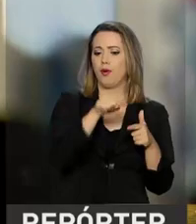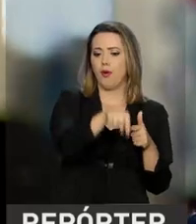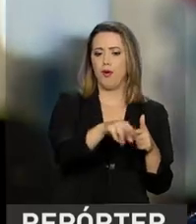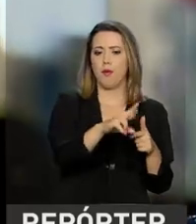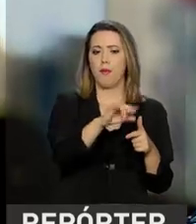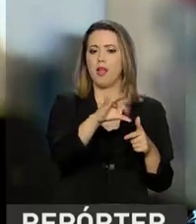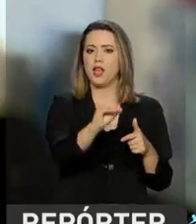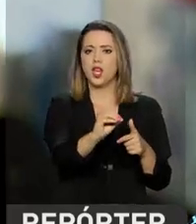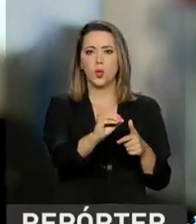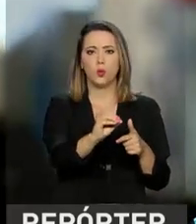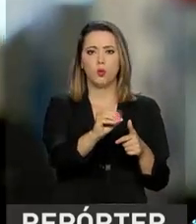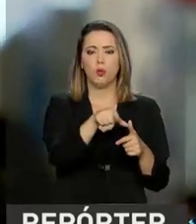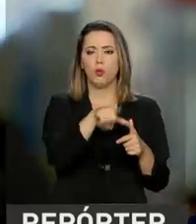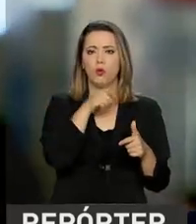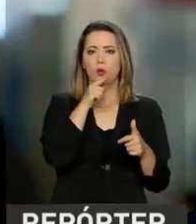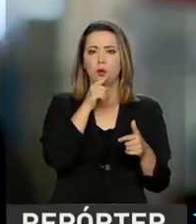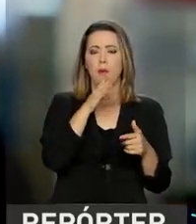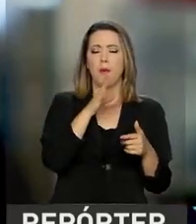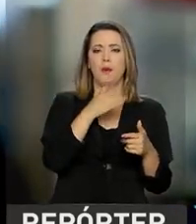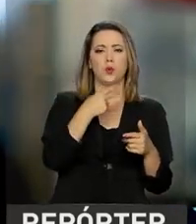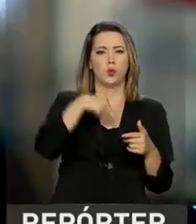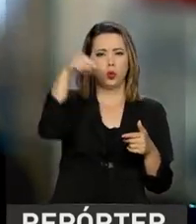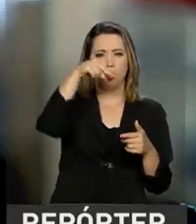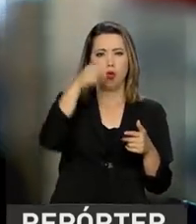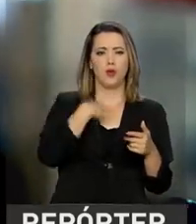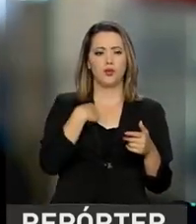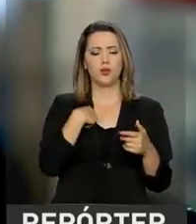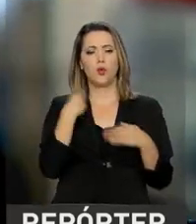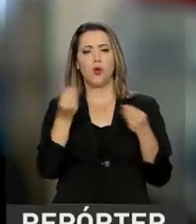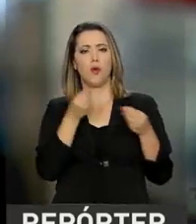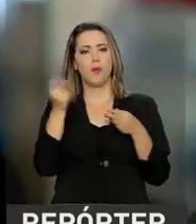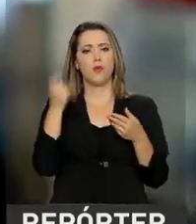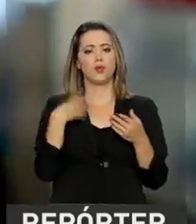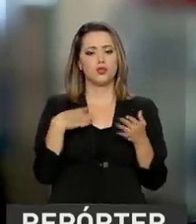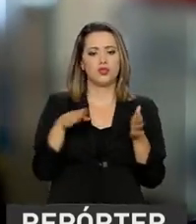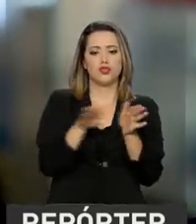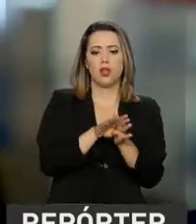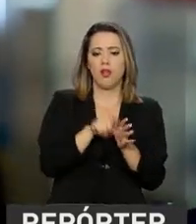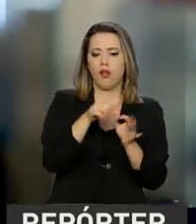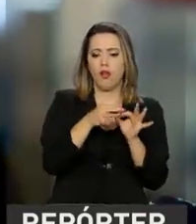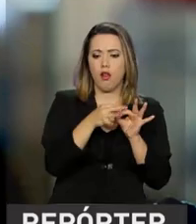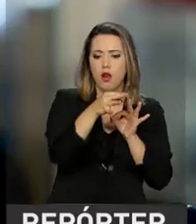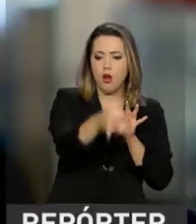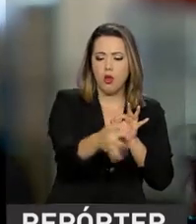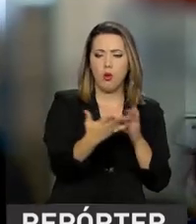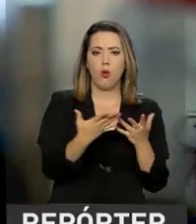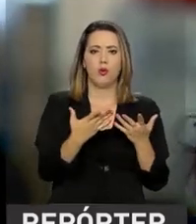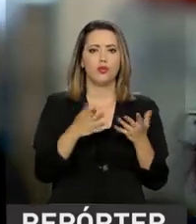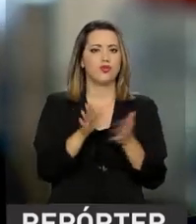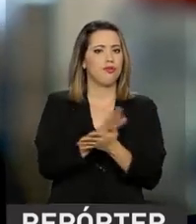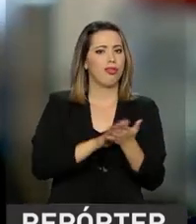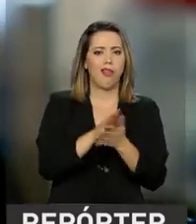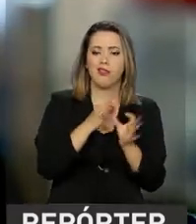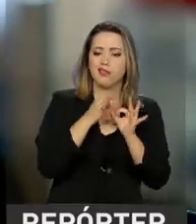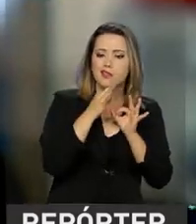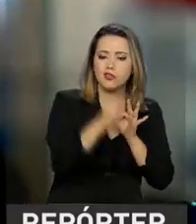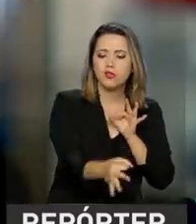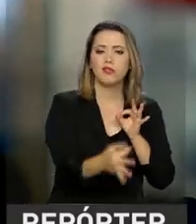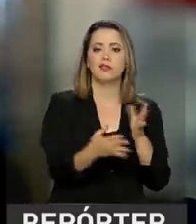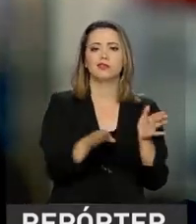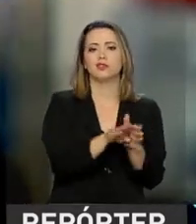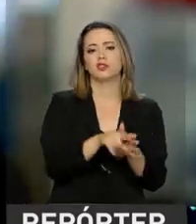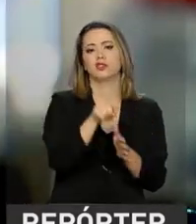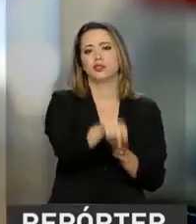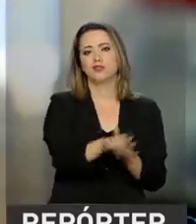as estradas, a dificuldade que tem de chegar, as comunidades ribeirinhas que ficam muito distantes e que nada chega de política para aquelas crianças